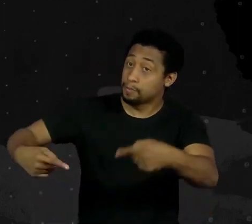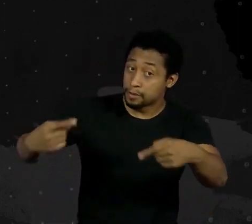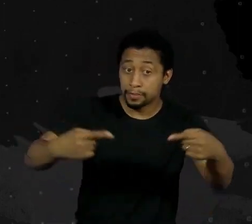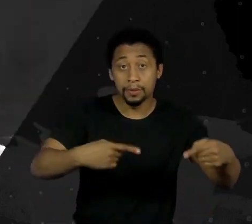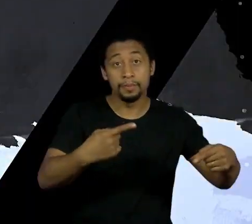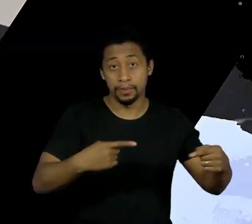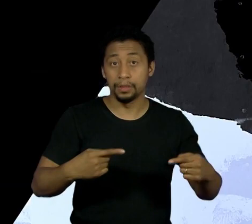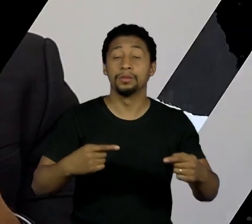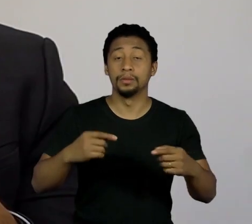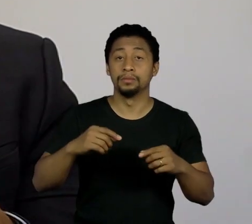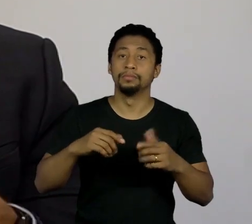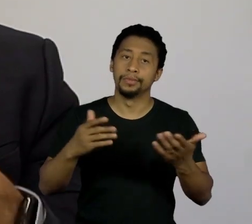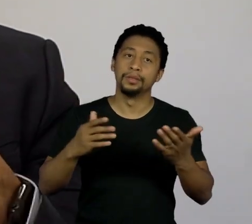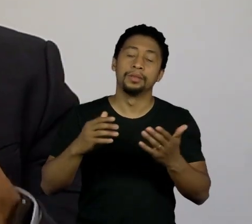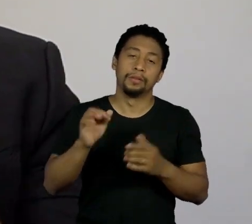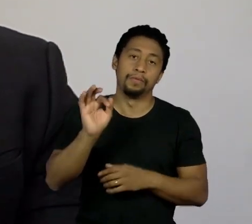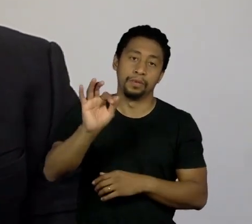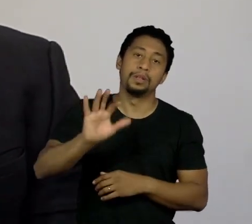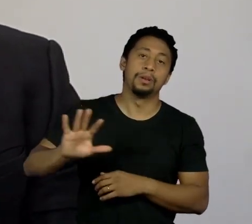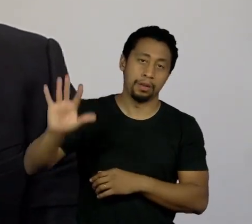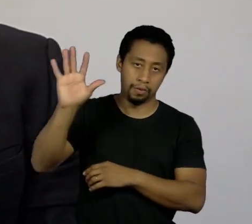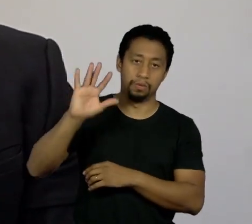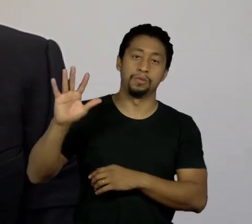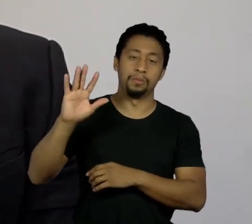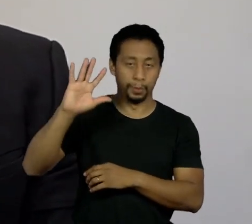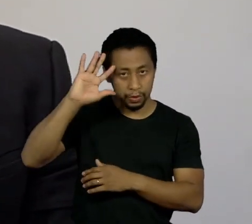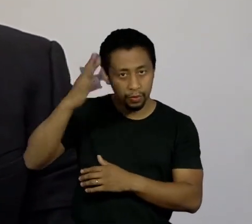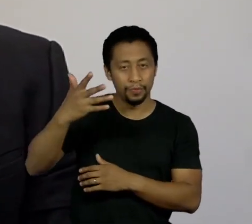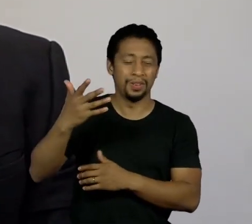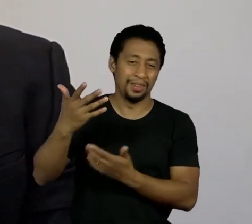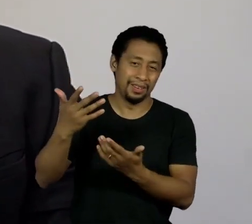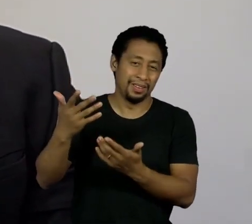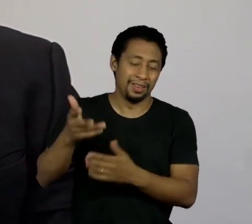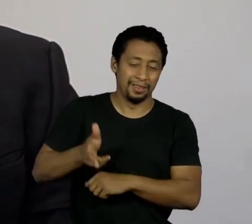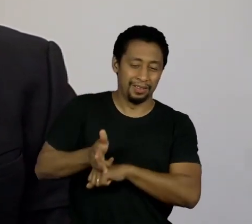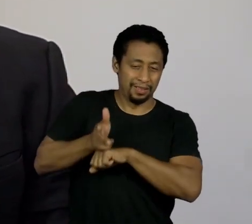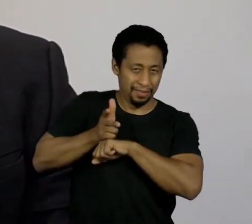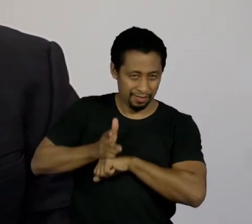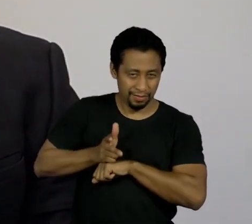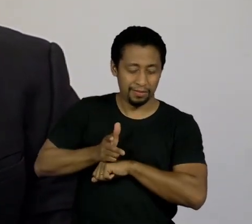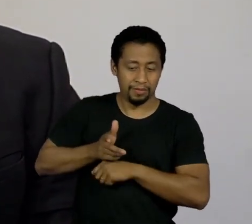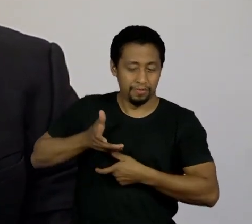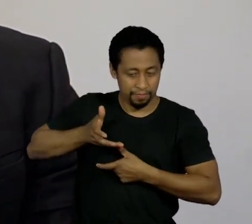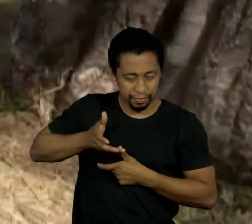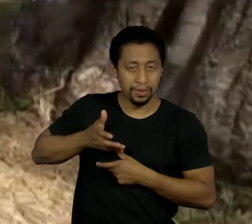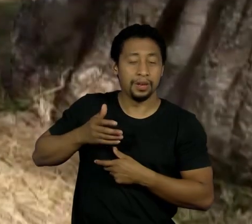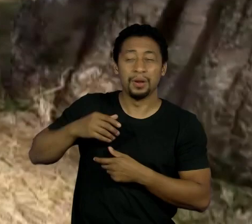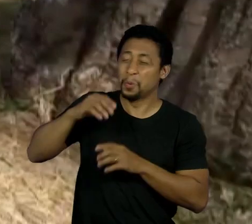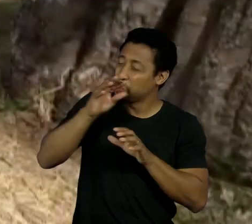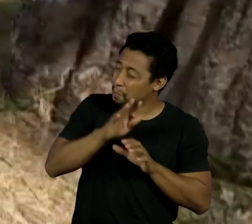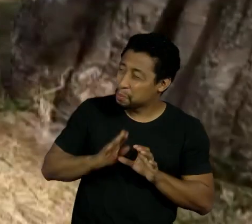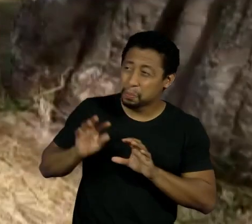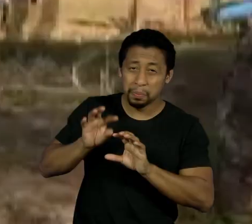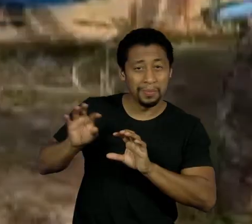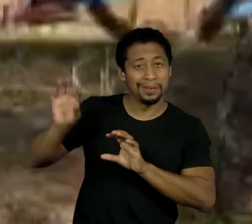federal sobre o uso das câmeras e sobre a tecnologia de controle da letalidade policial.